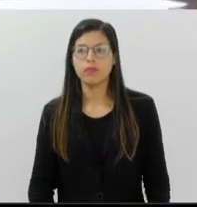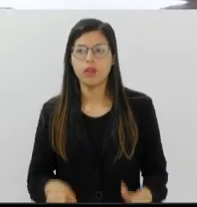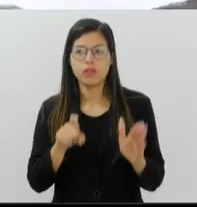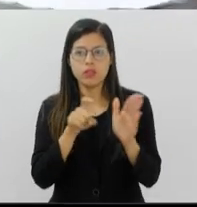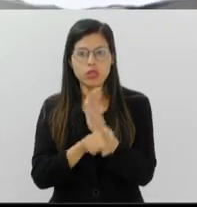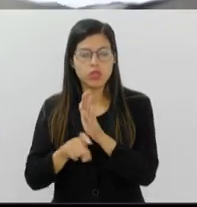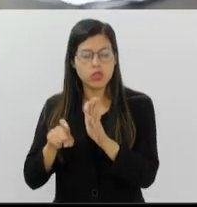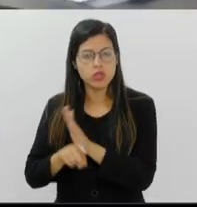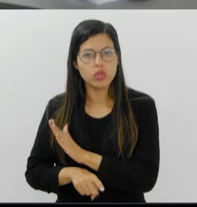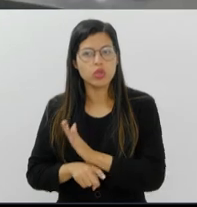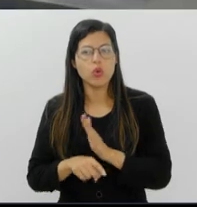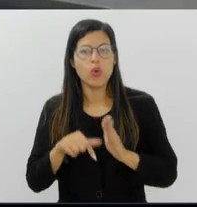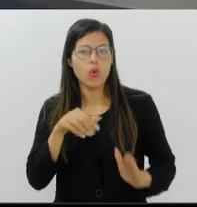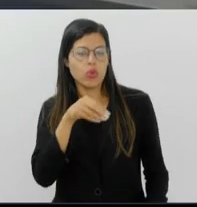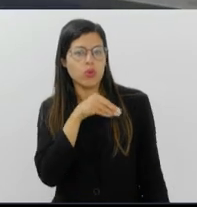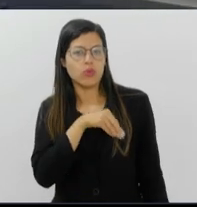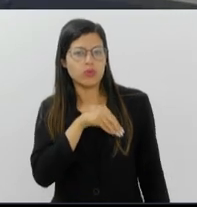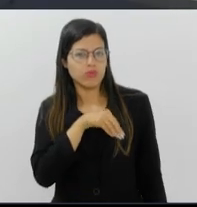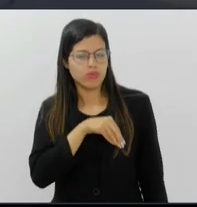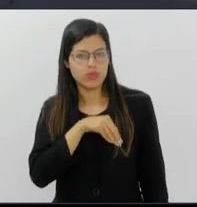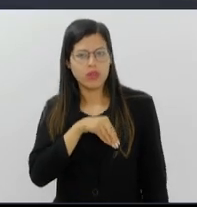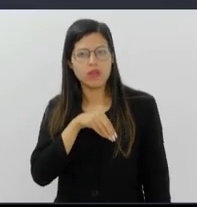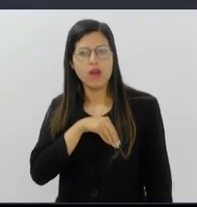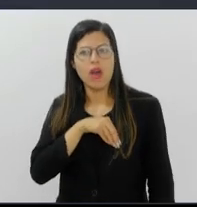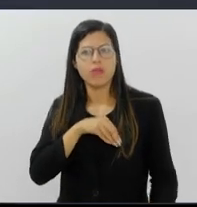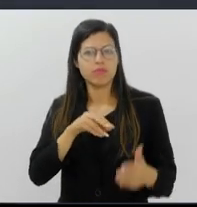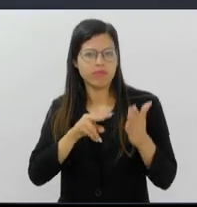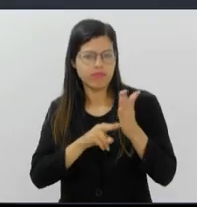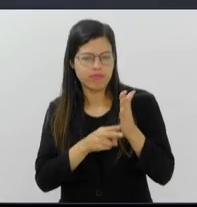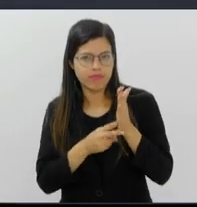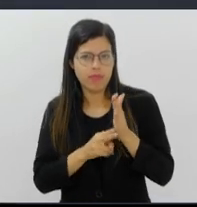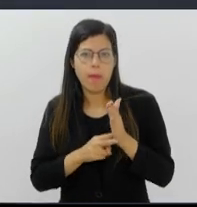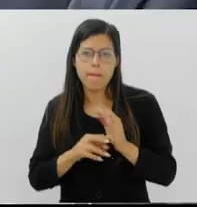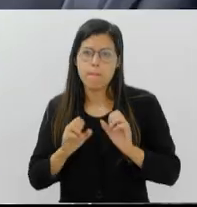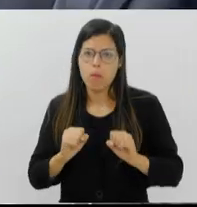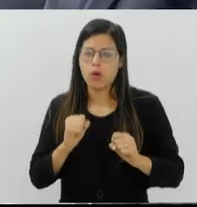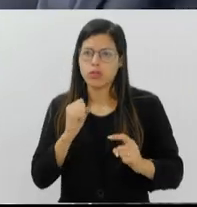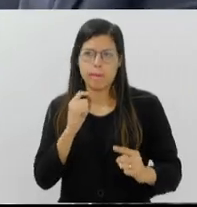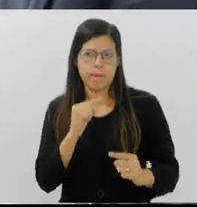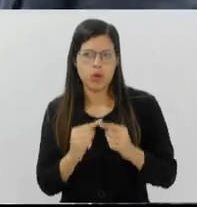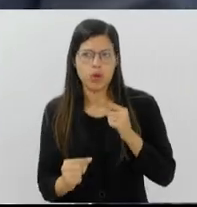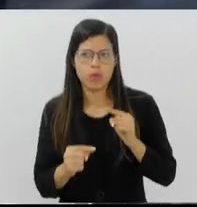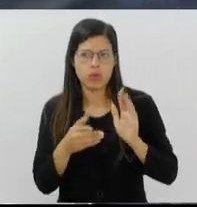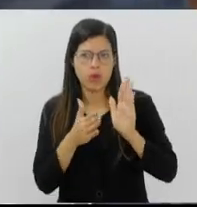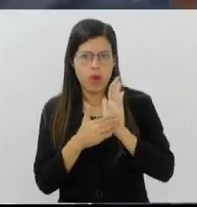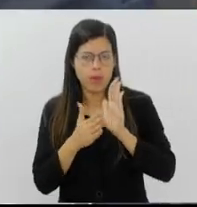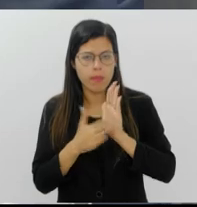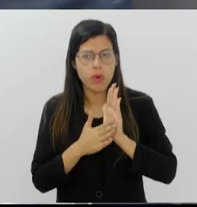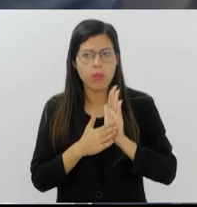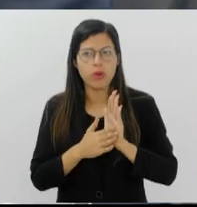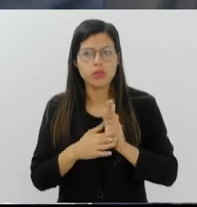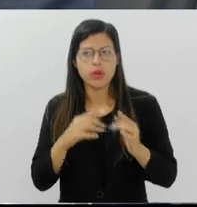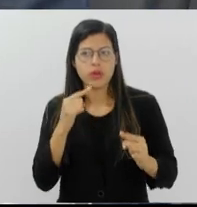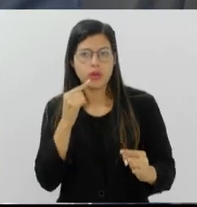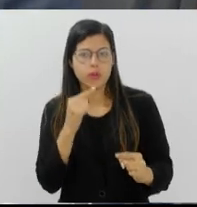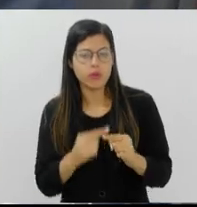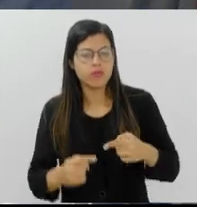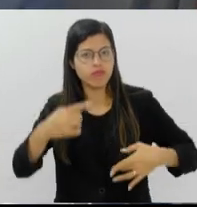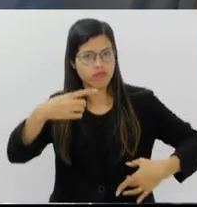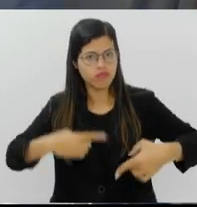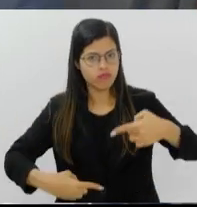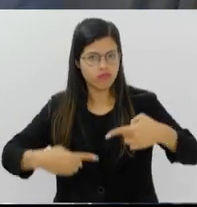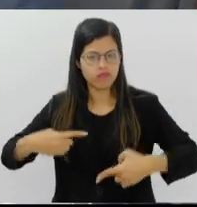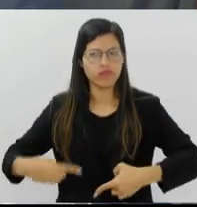na folha de pagamentos dos servidores públicos do estado pode ser proibido. A proposta que veda esse desconto foi discutida